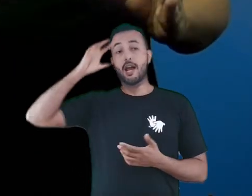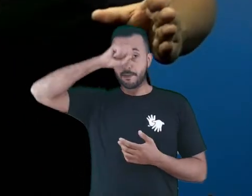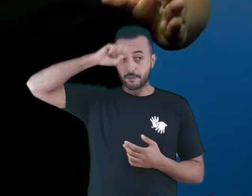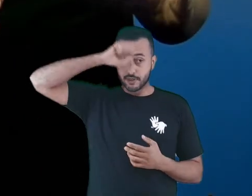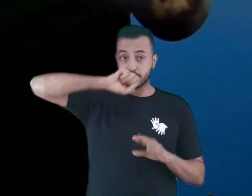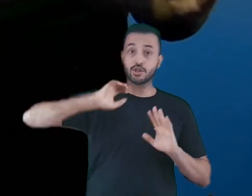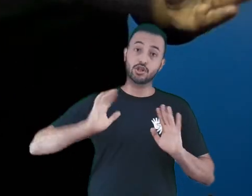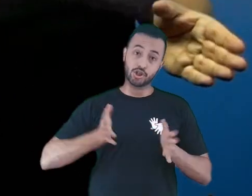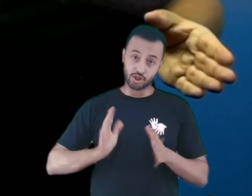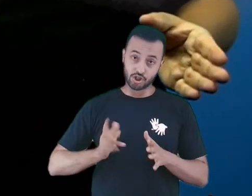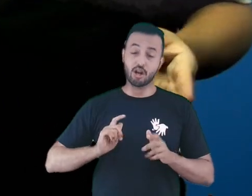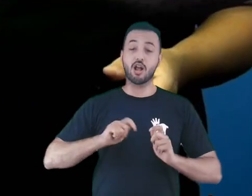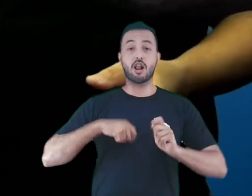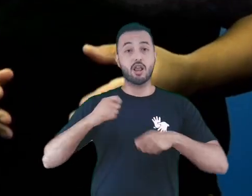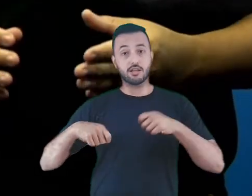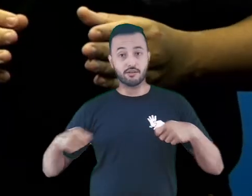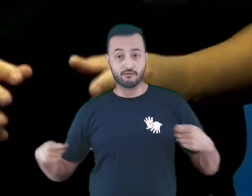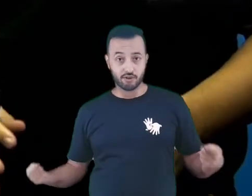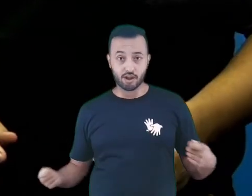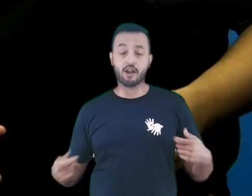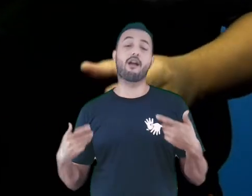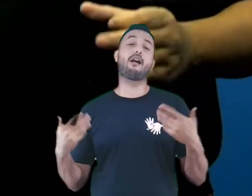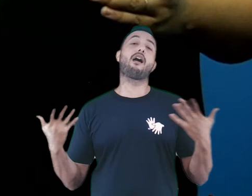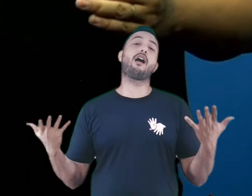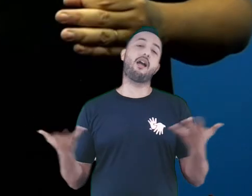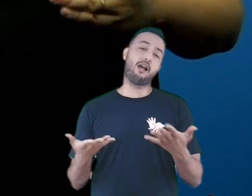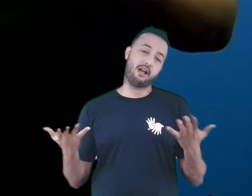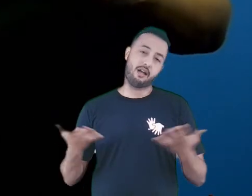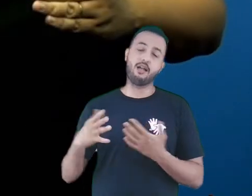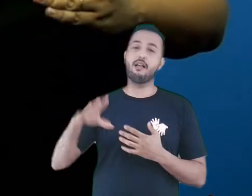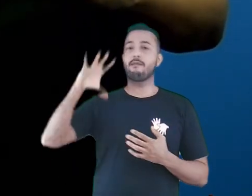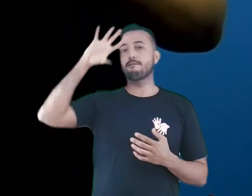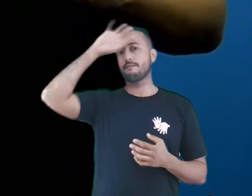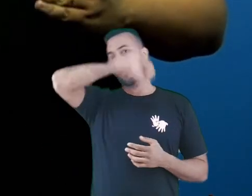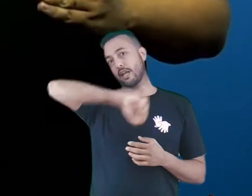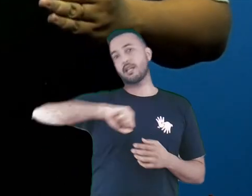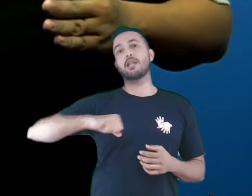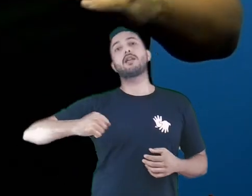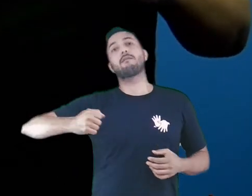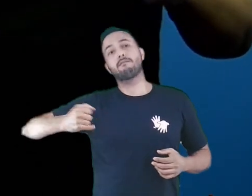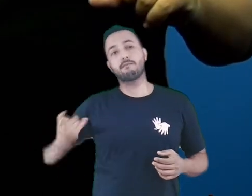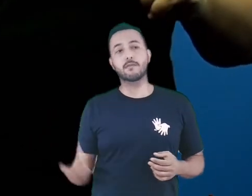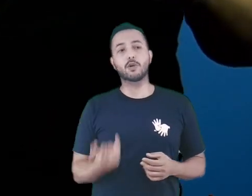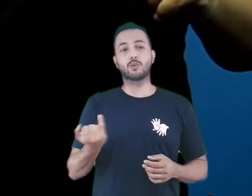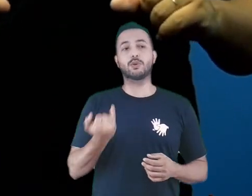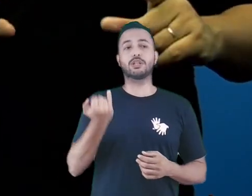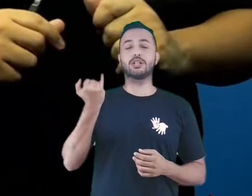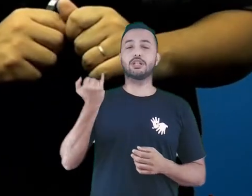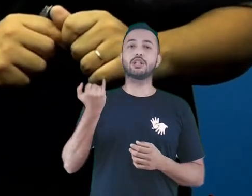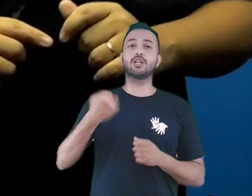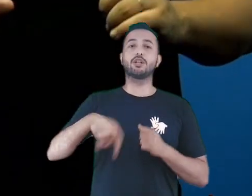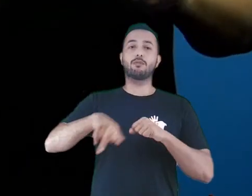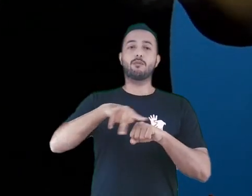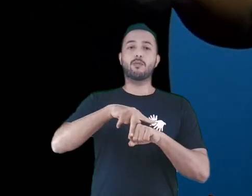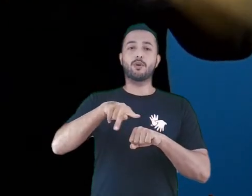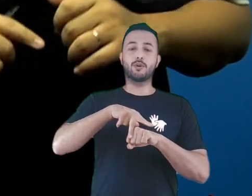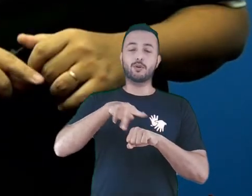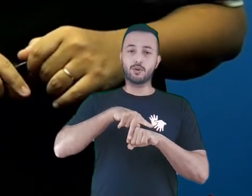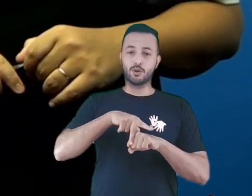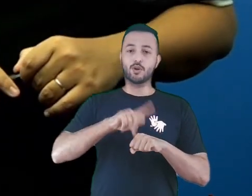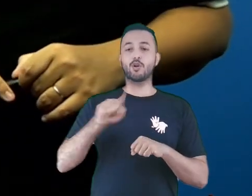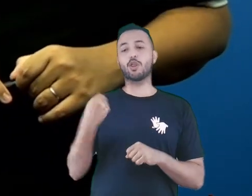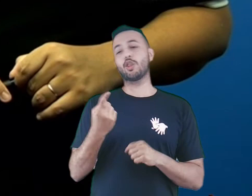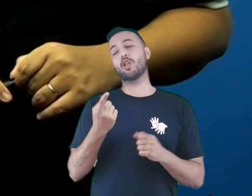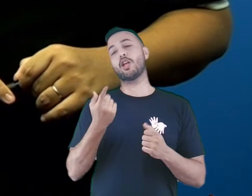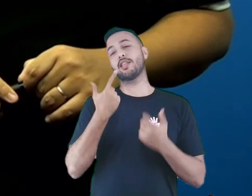todas as classificações, vamos saber o quão é importante esses pronomes para a nossa